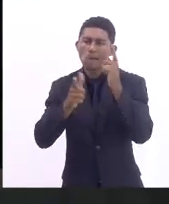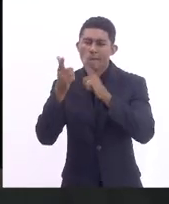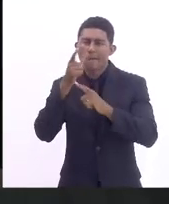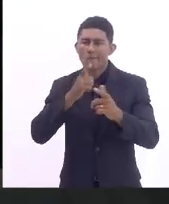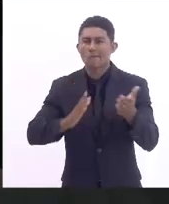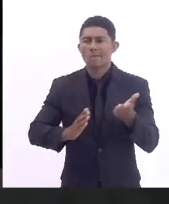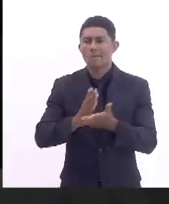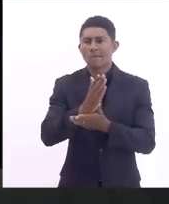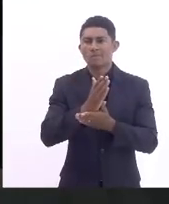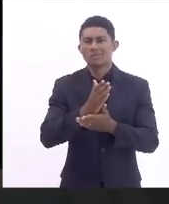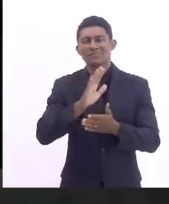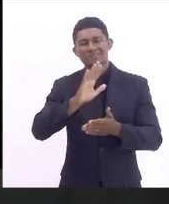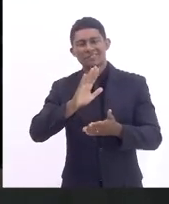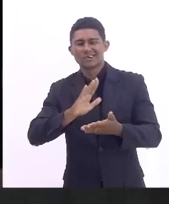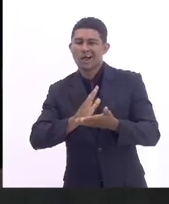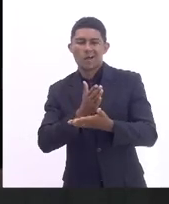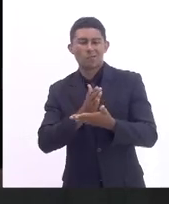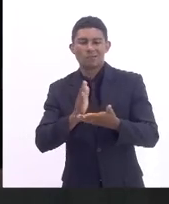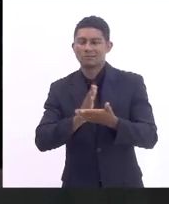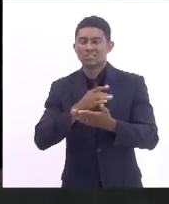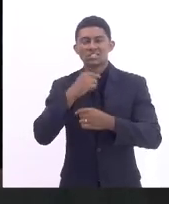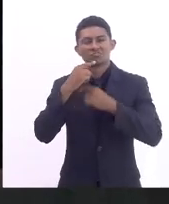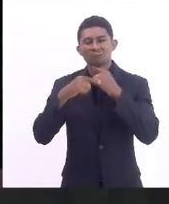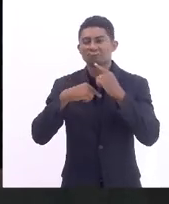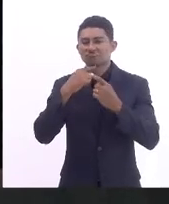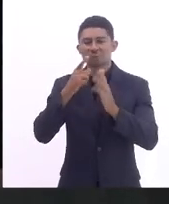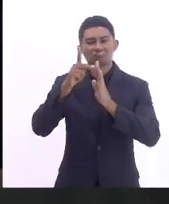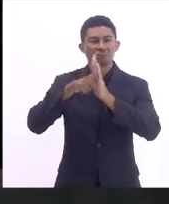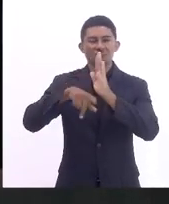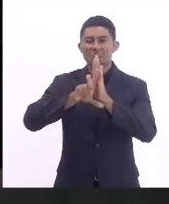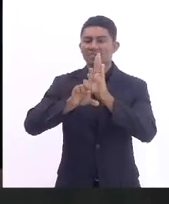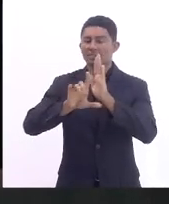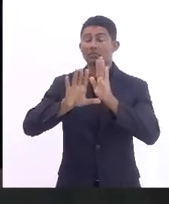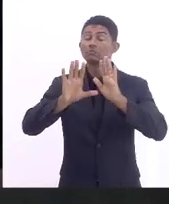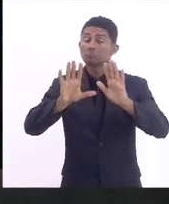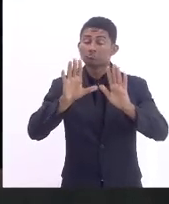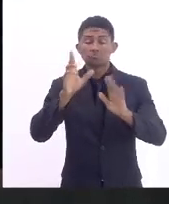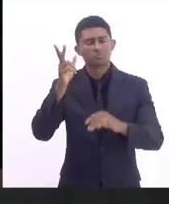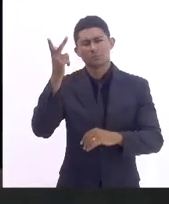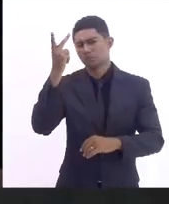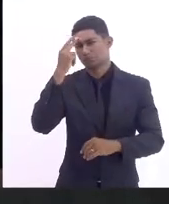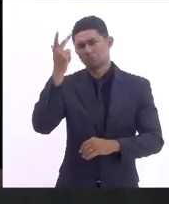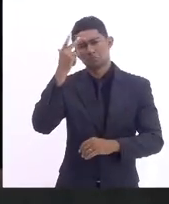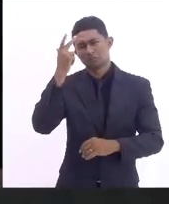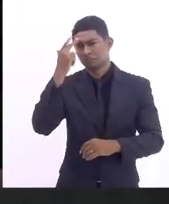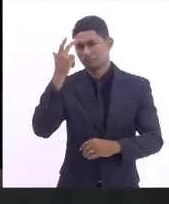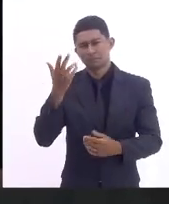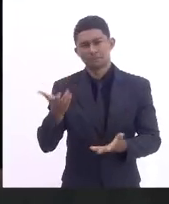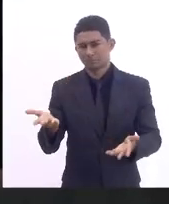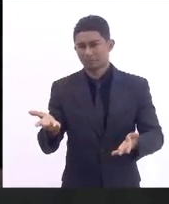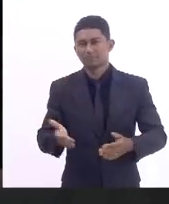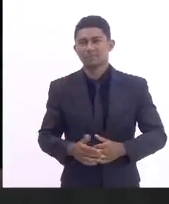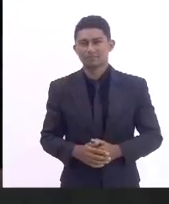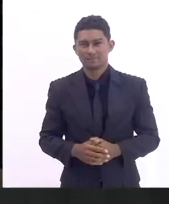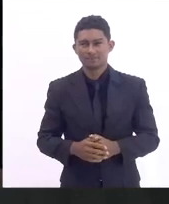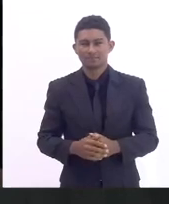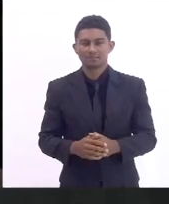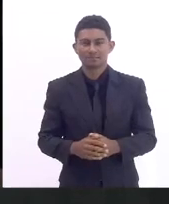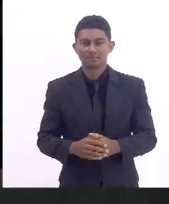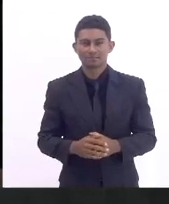outras praticamente não mais isso faz parte exatamente